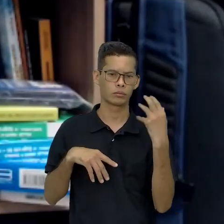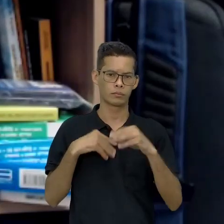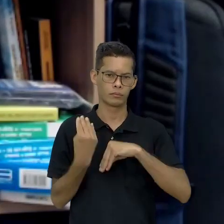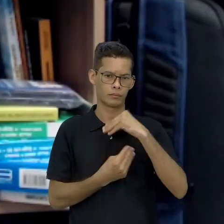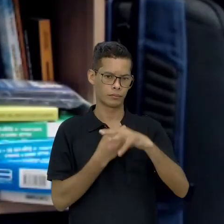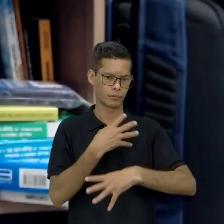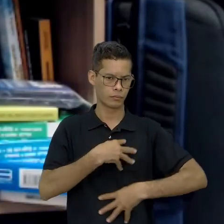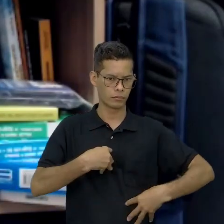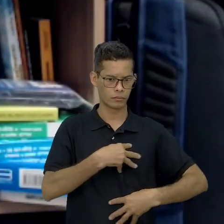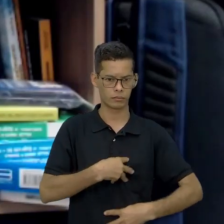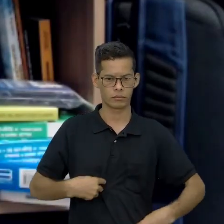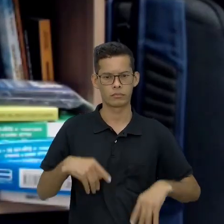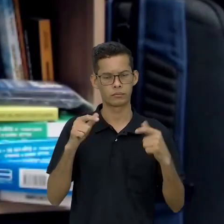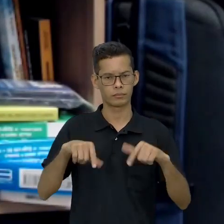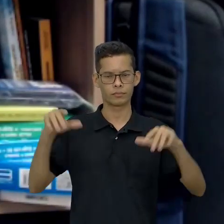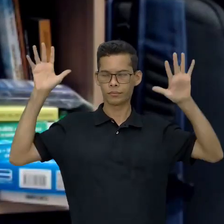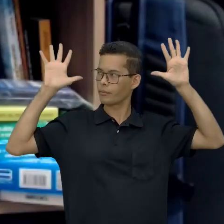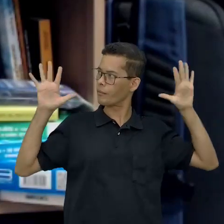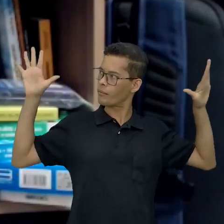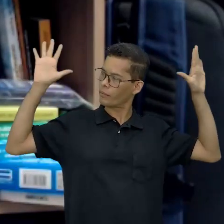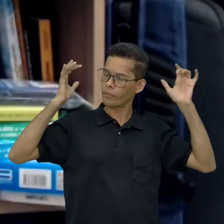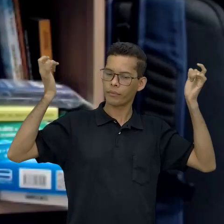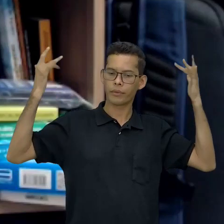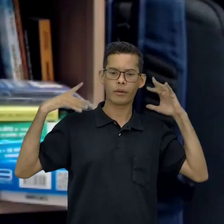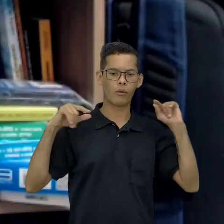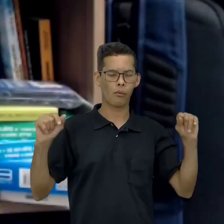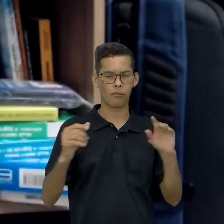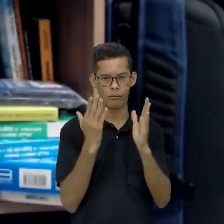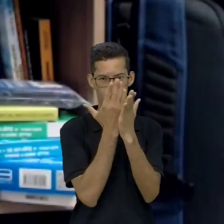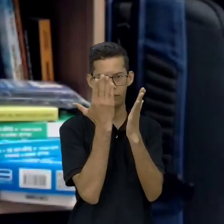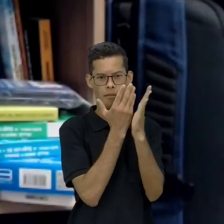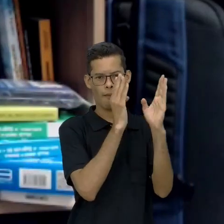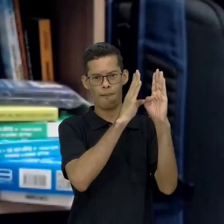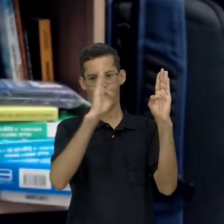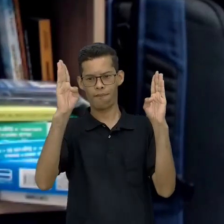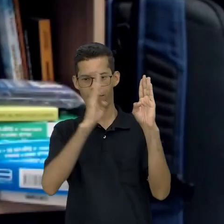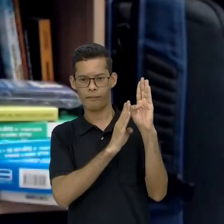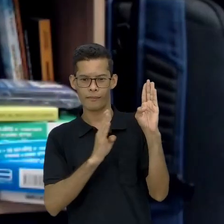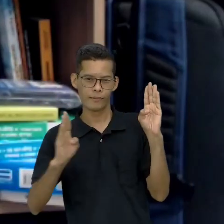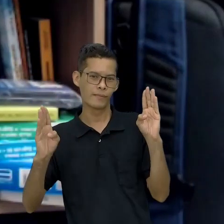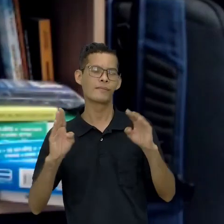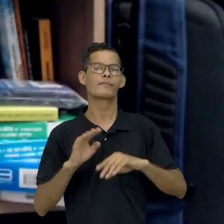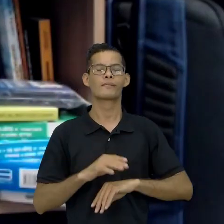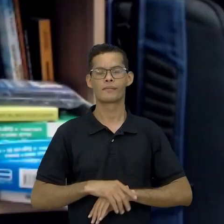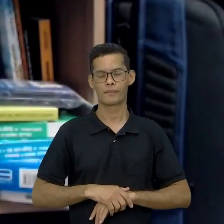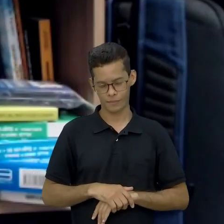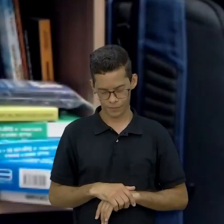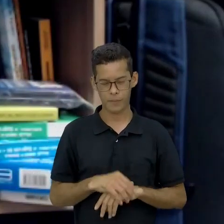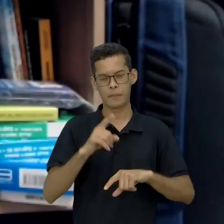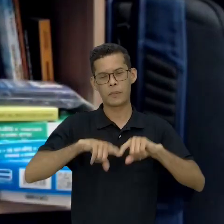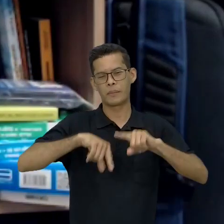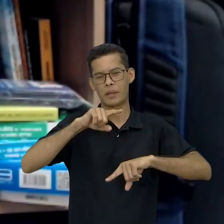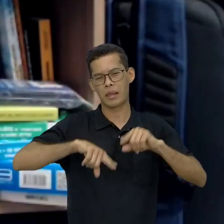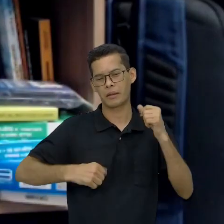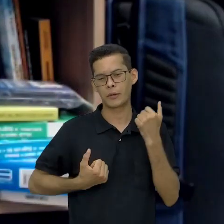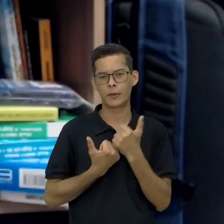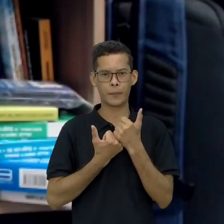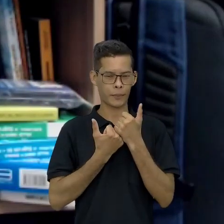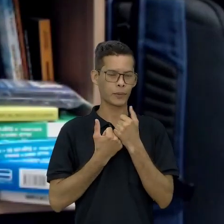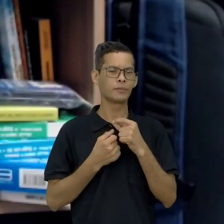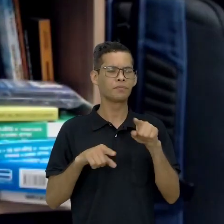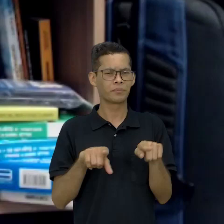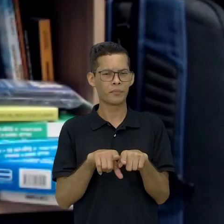E estou à frente aqui da minha biblioteca, né, da minha estante aqui com livros, com material de apoio e